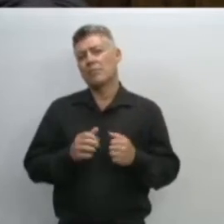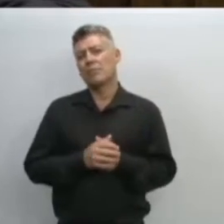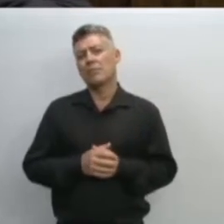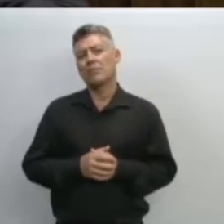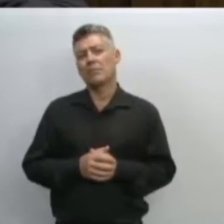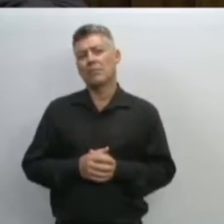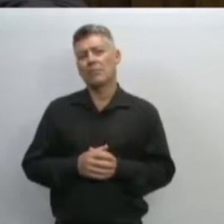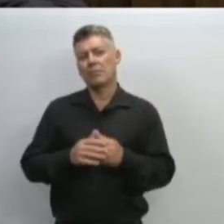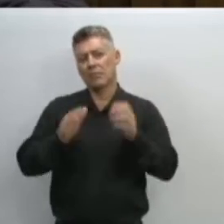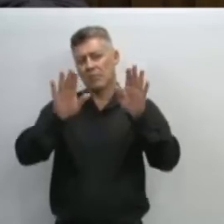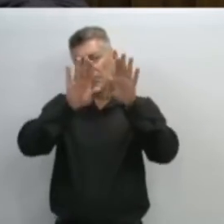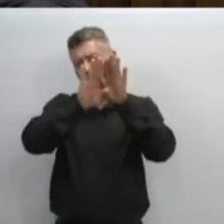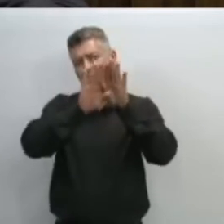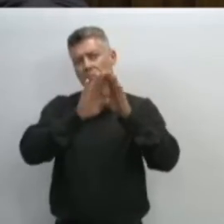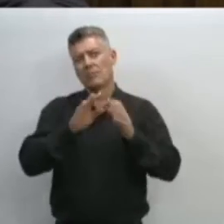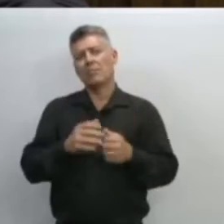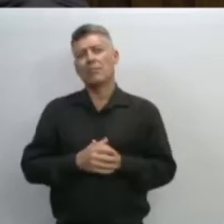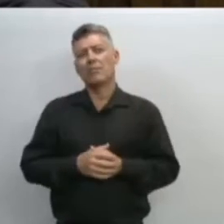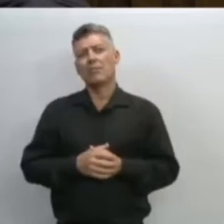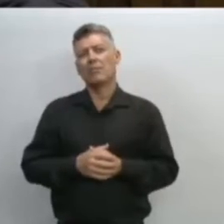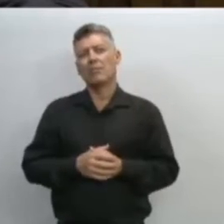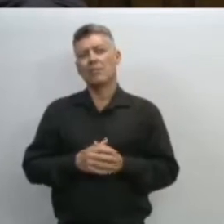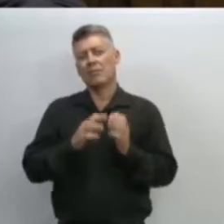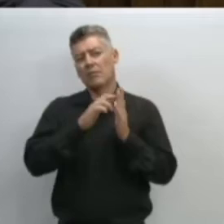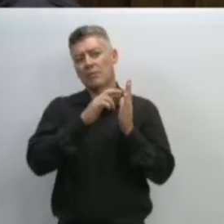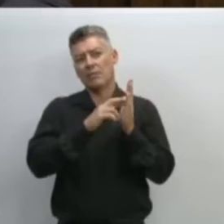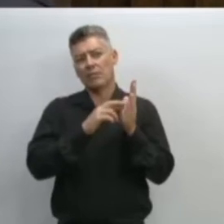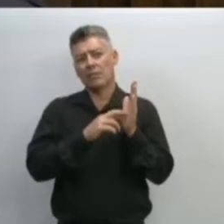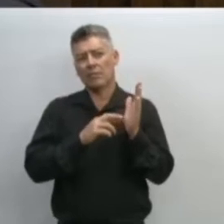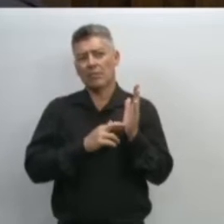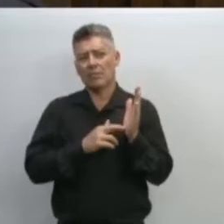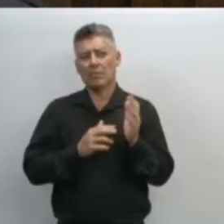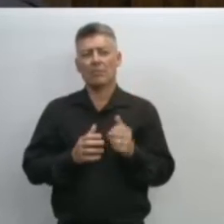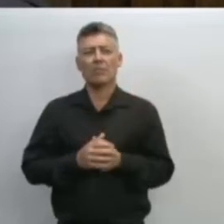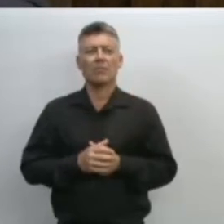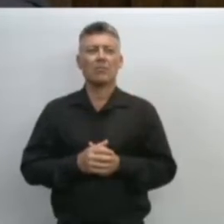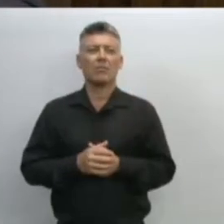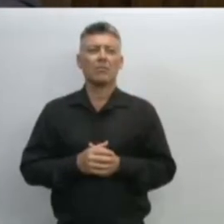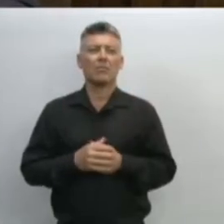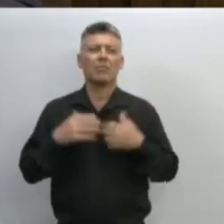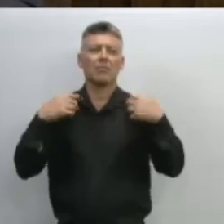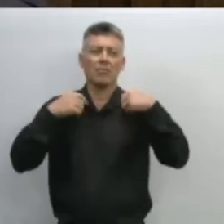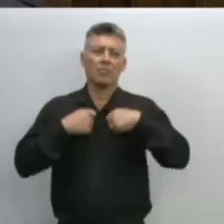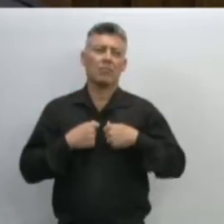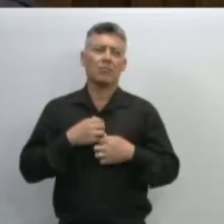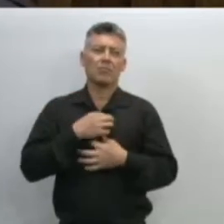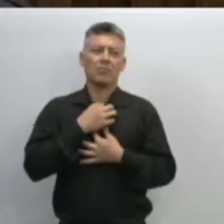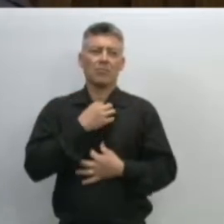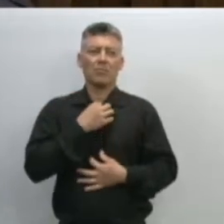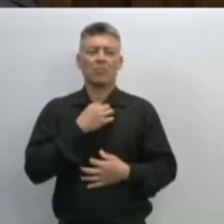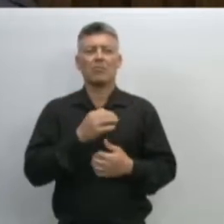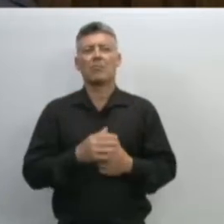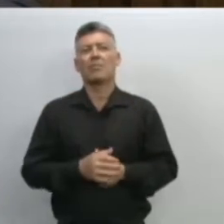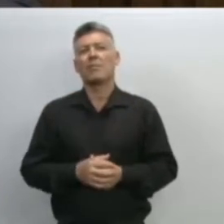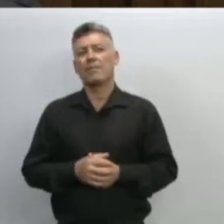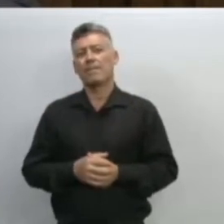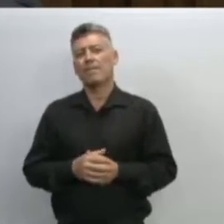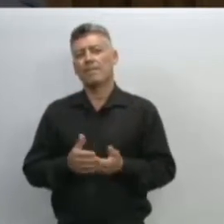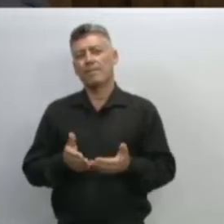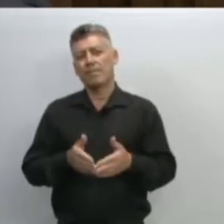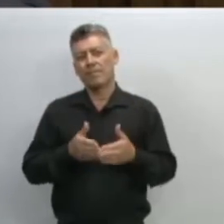fechar a tela pela questão do regimento. Vossa Excelência se encontra sem paletó e sem gravata.